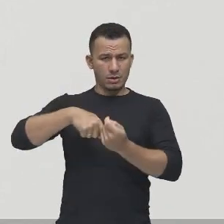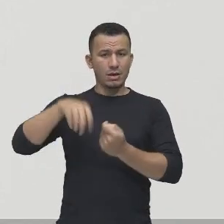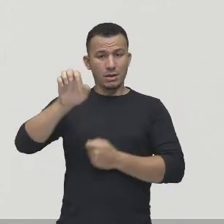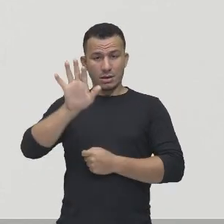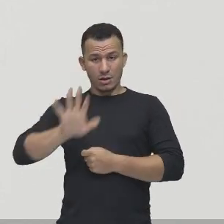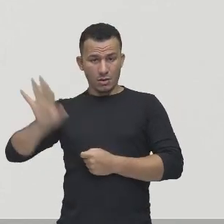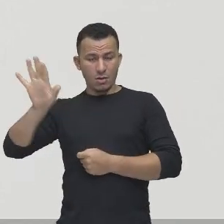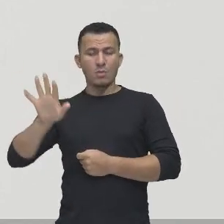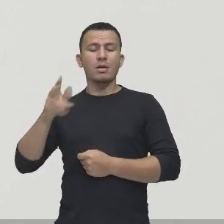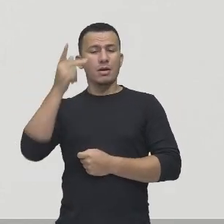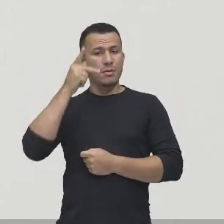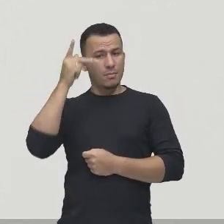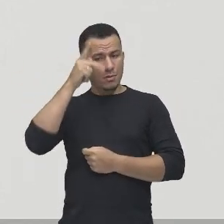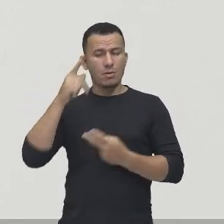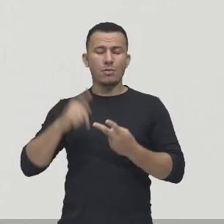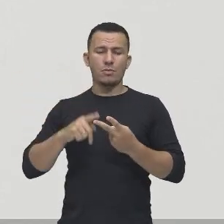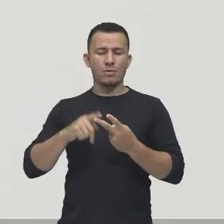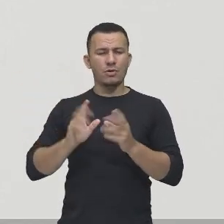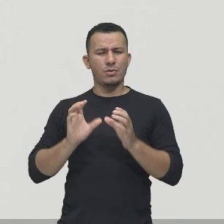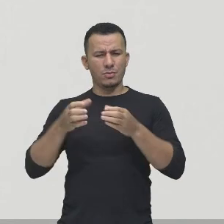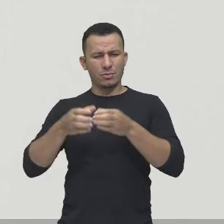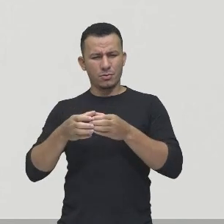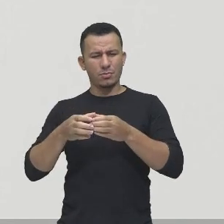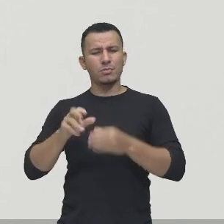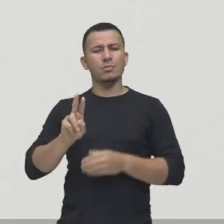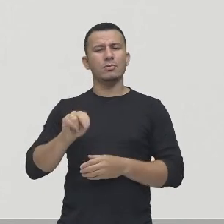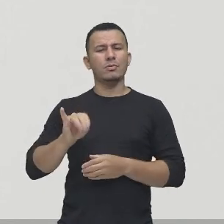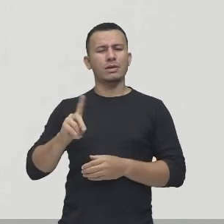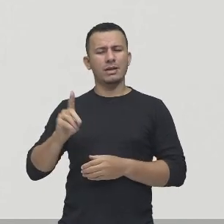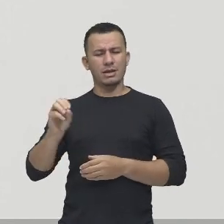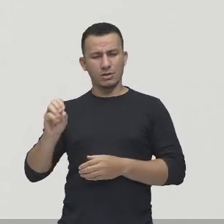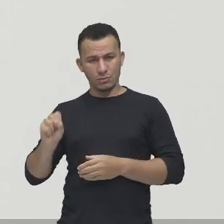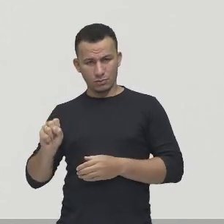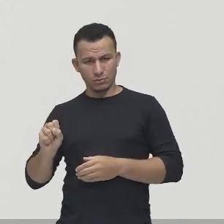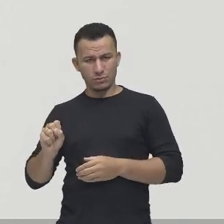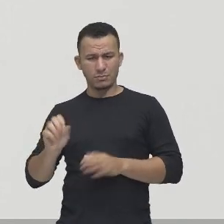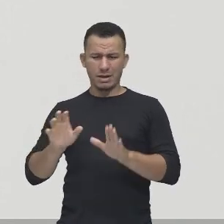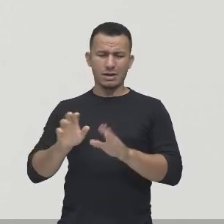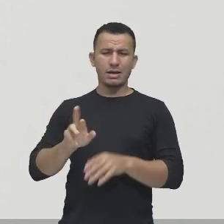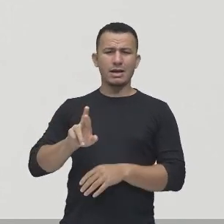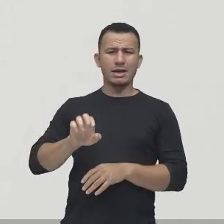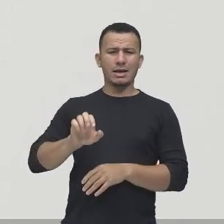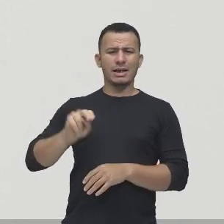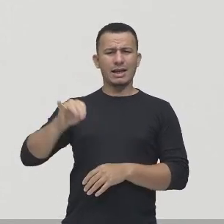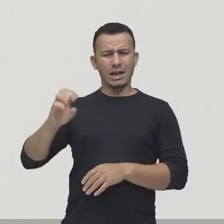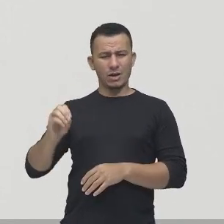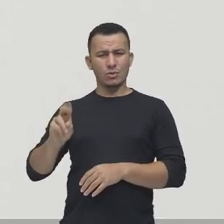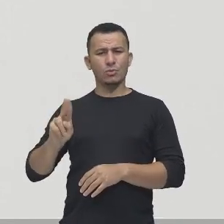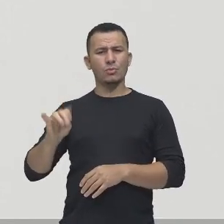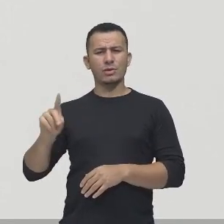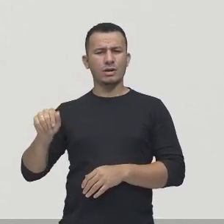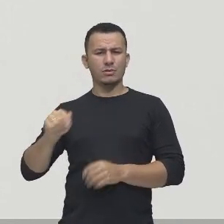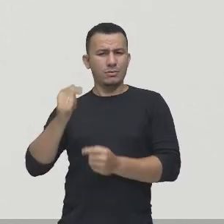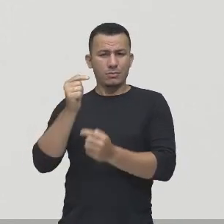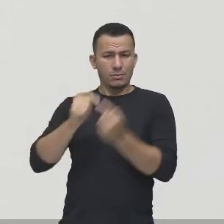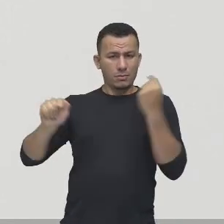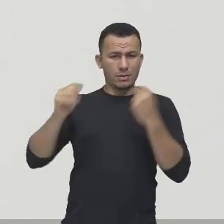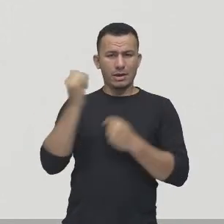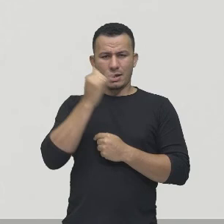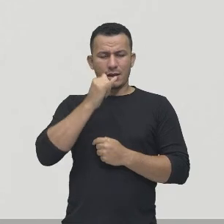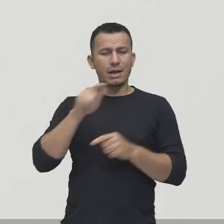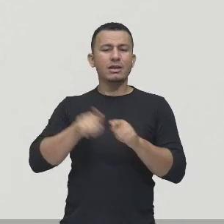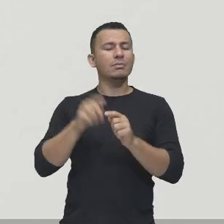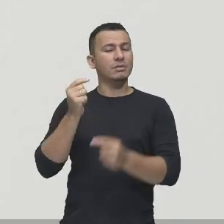escrito aí, né? Polônia, Reino Unido, República Tcheca e Itália. Reino Unido é da Europa Ocidental e Itália também,